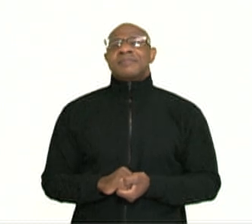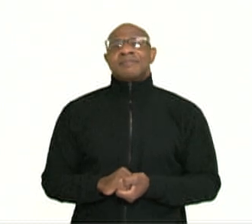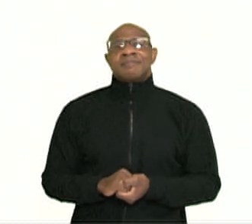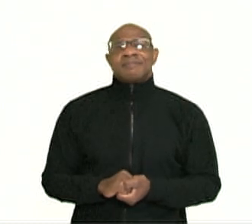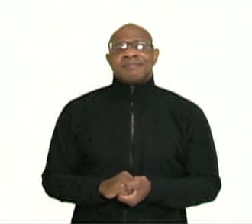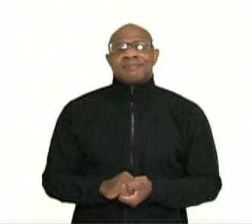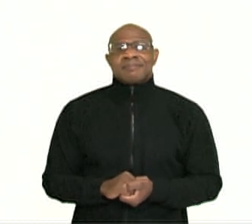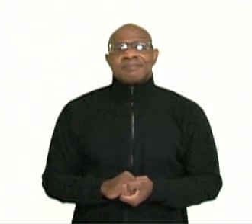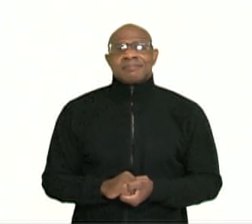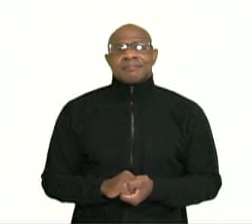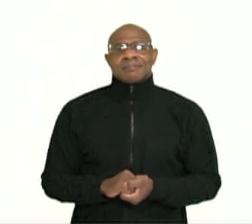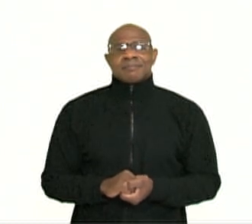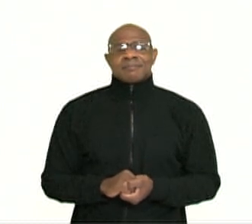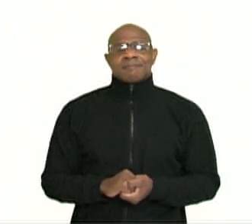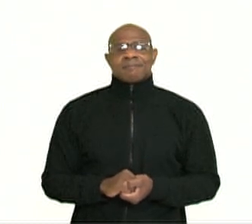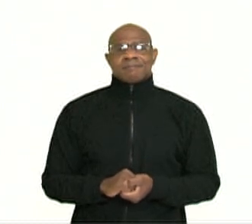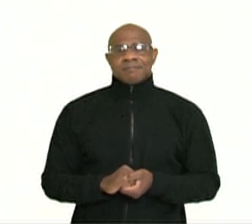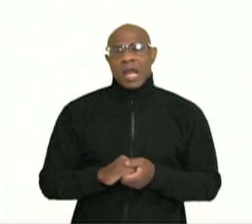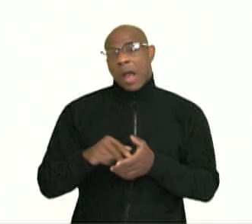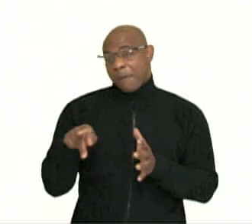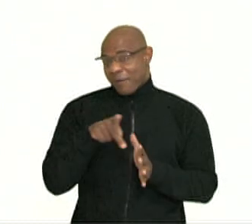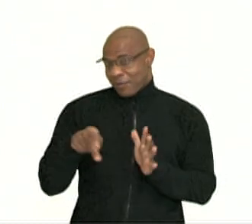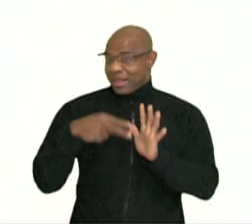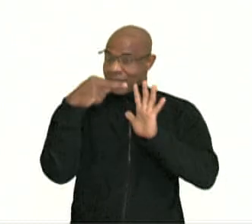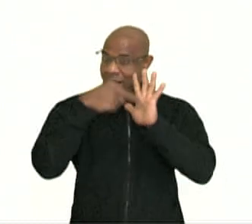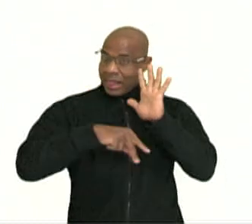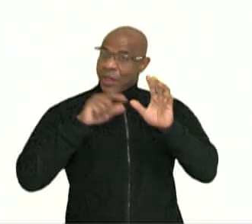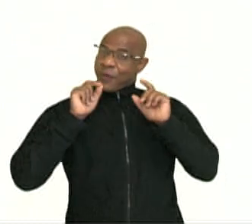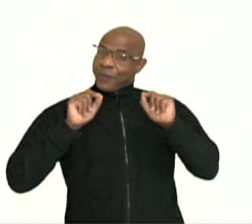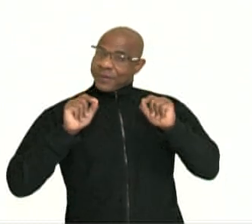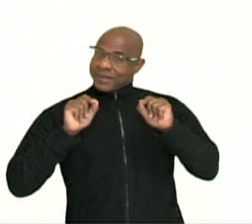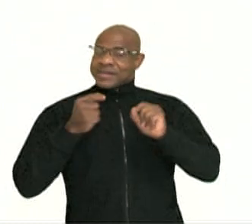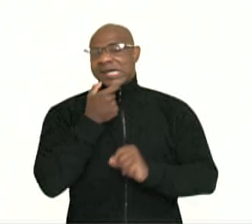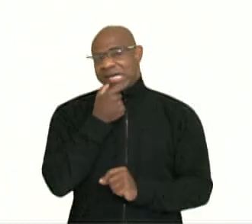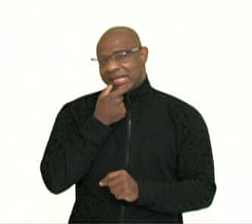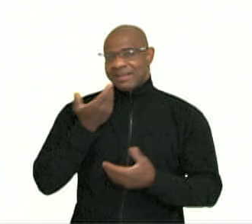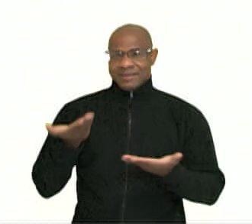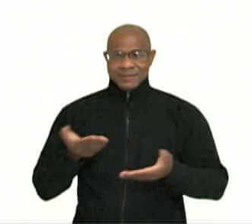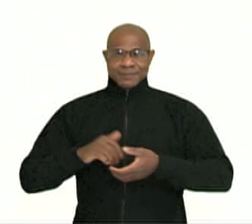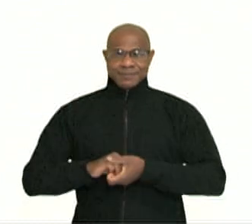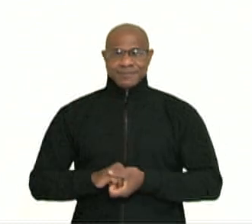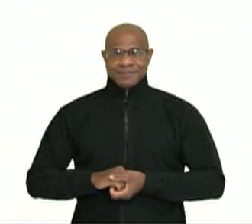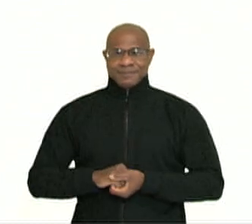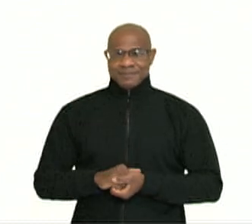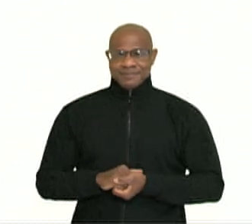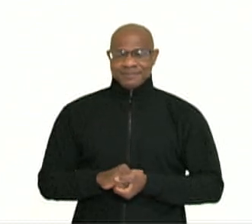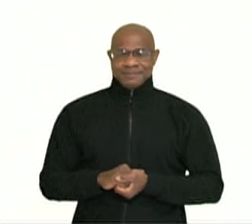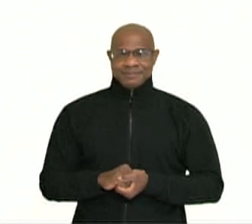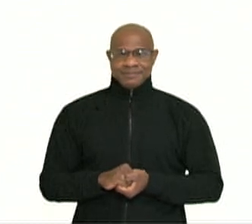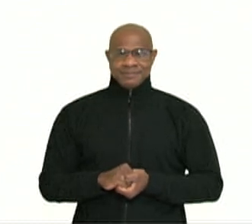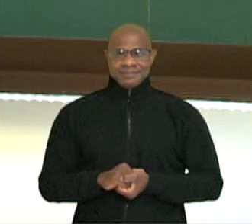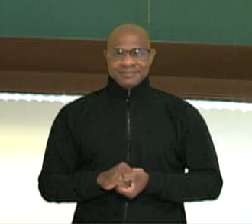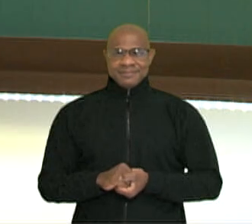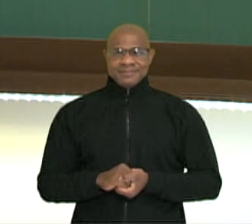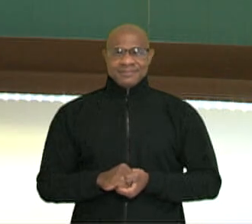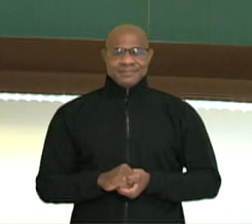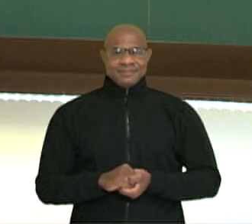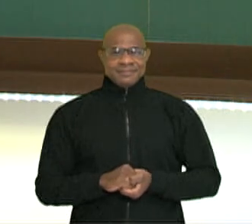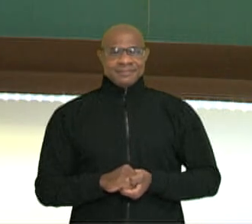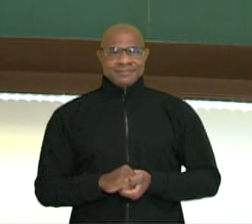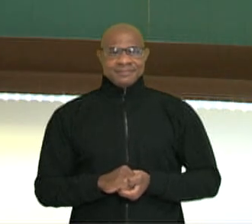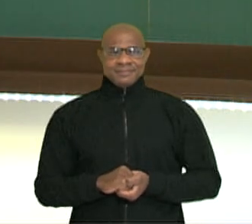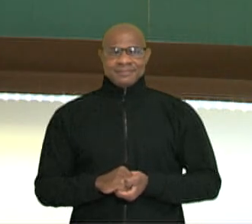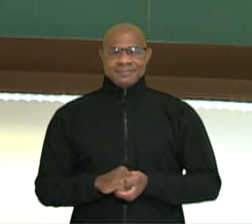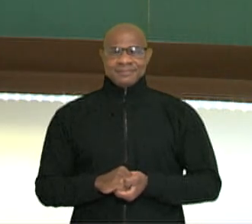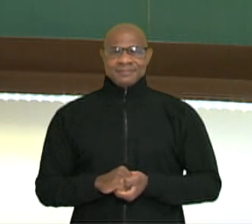some YouTube personalities also have corporate sponsors who pay for product placement